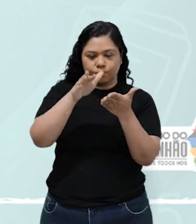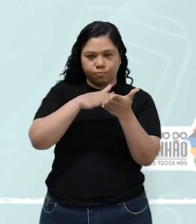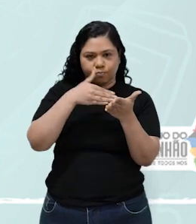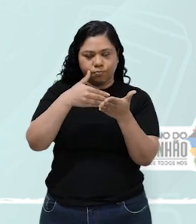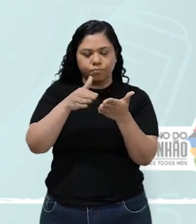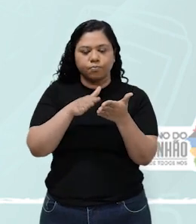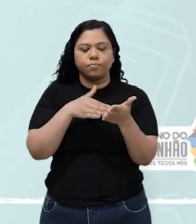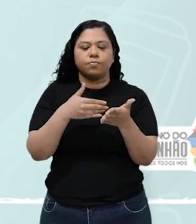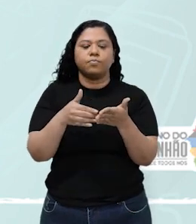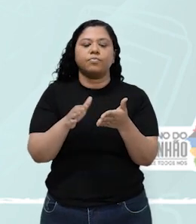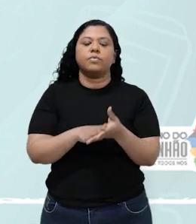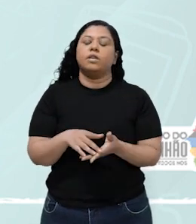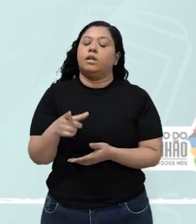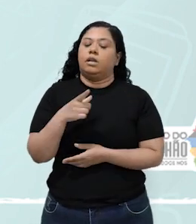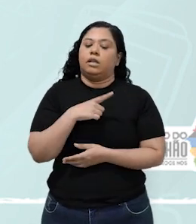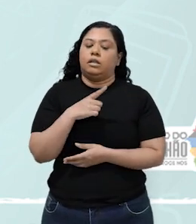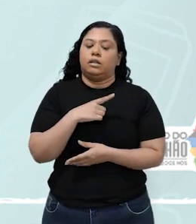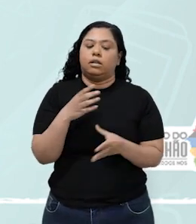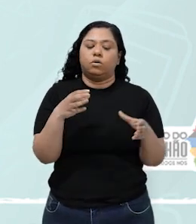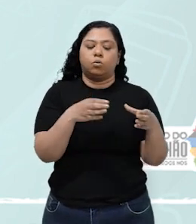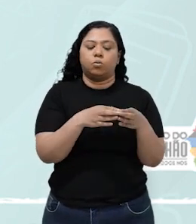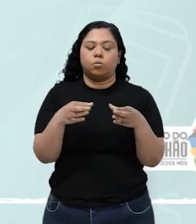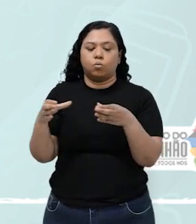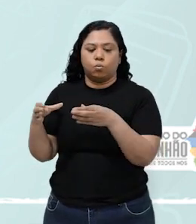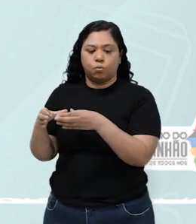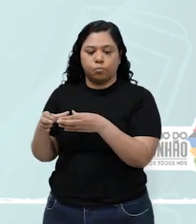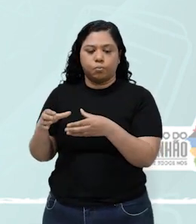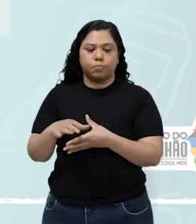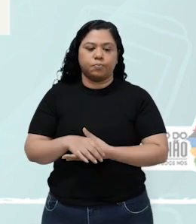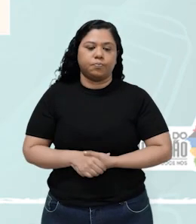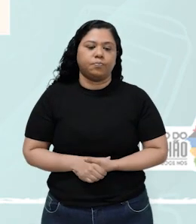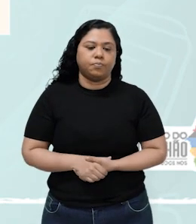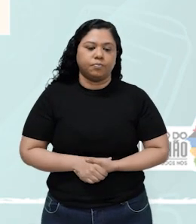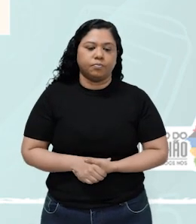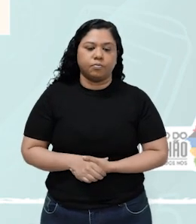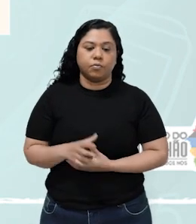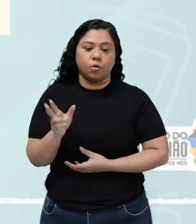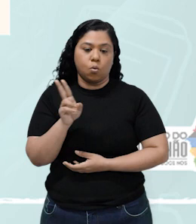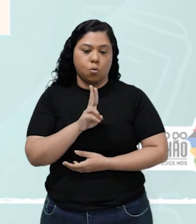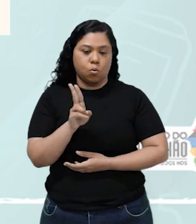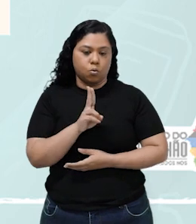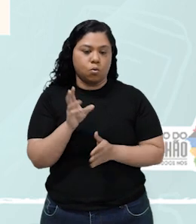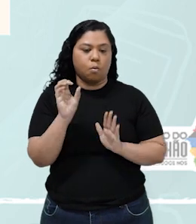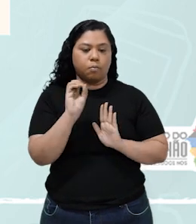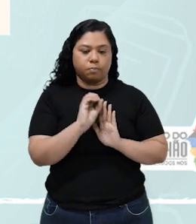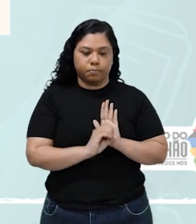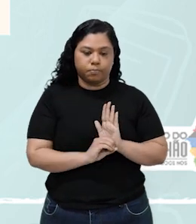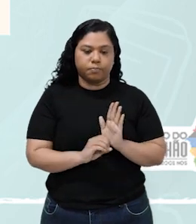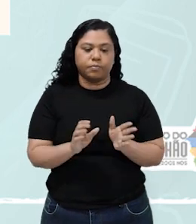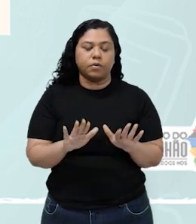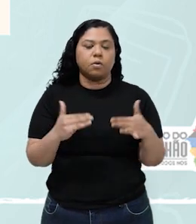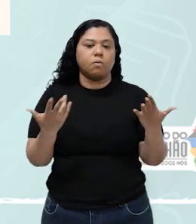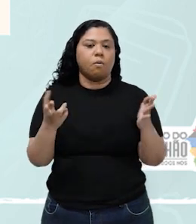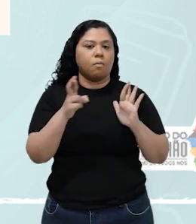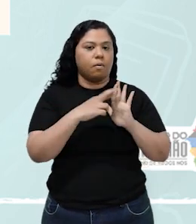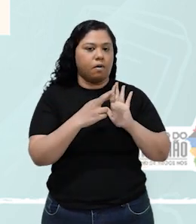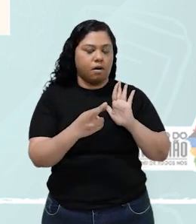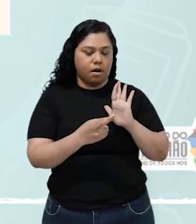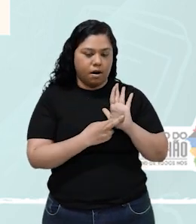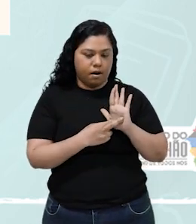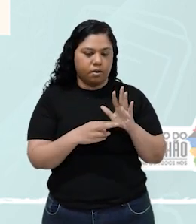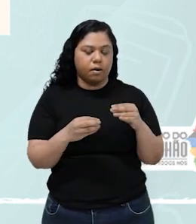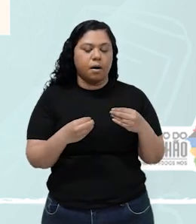dois grupos carbonilas. Bom, a nomenclatura oficial. Quais são as regras para a gente